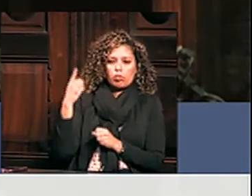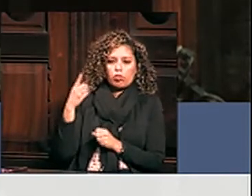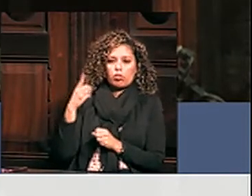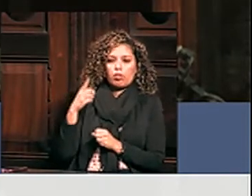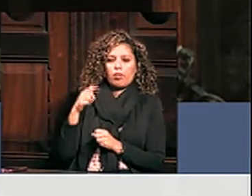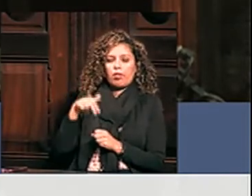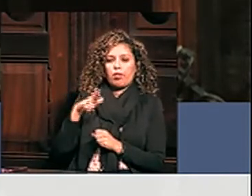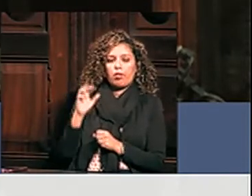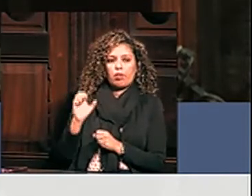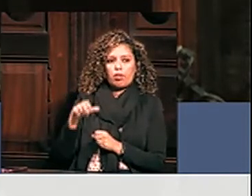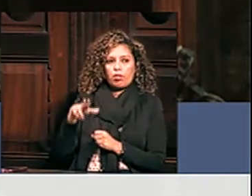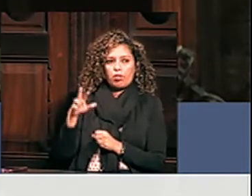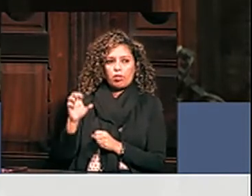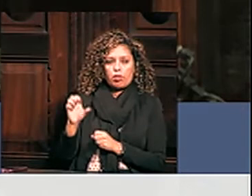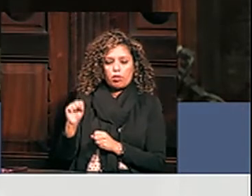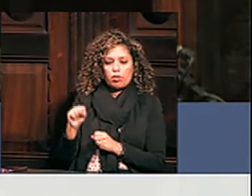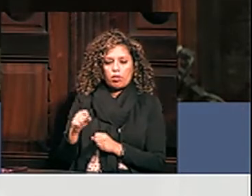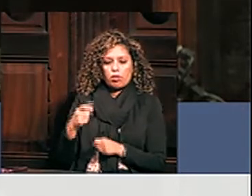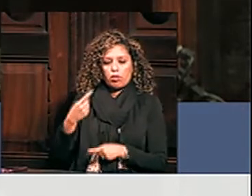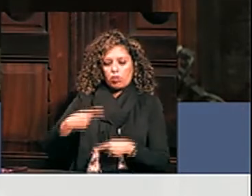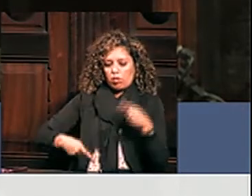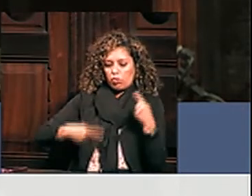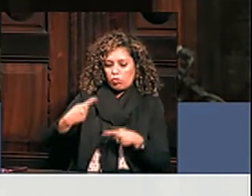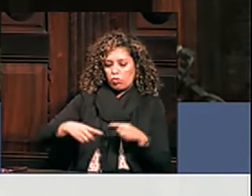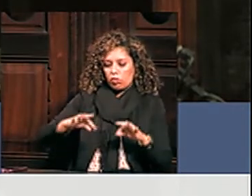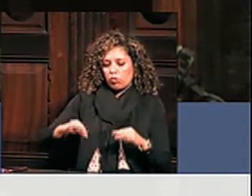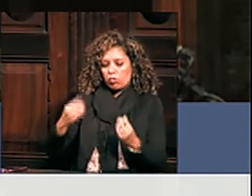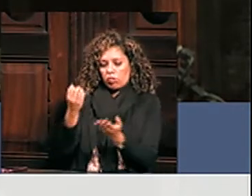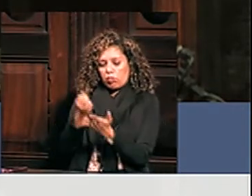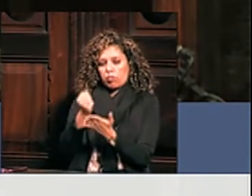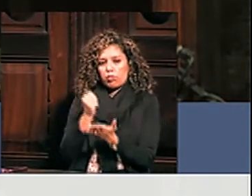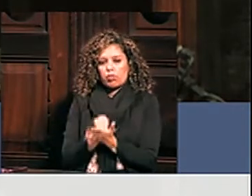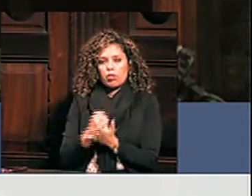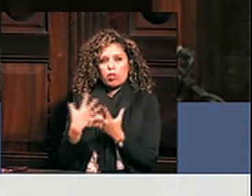Julianelli. Senhores que aprovam a permanência como estão, aprovado.